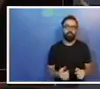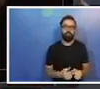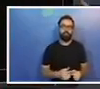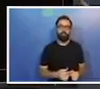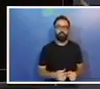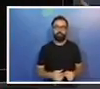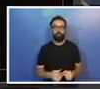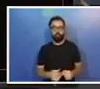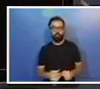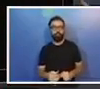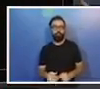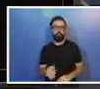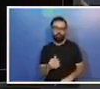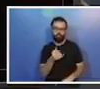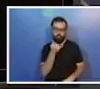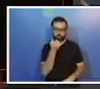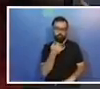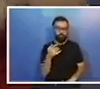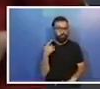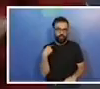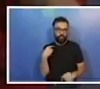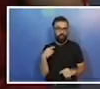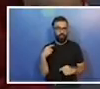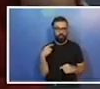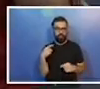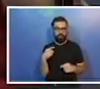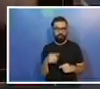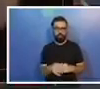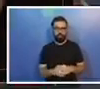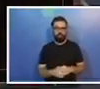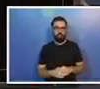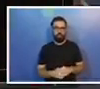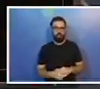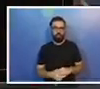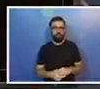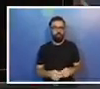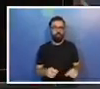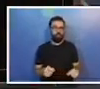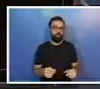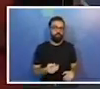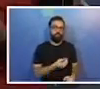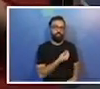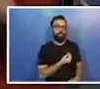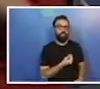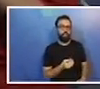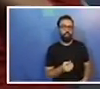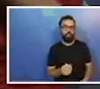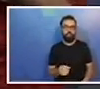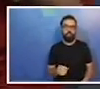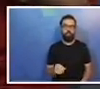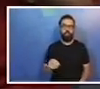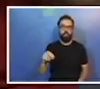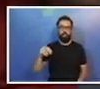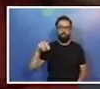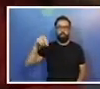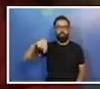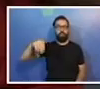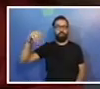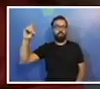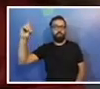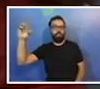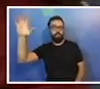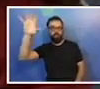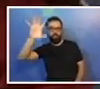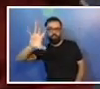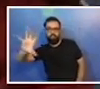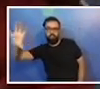Tá? Desculpa, pessoal, a professora também falhou. Ele é da região nordeste, tá? Lá, lembra aquela parte